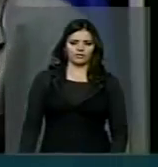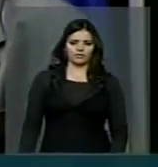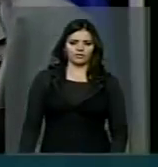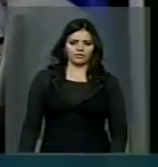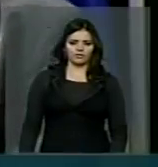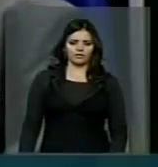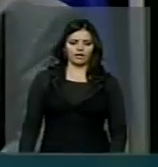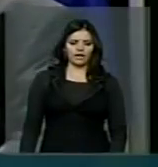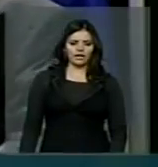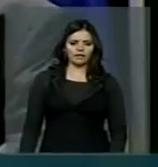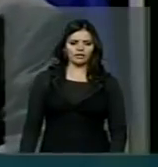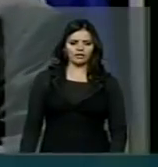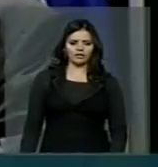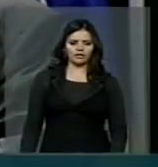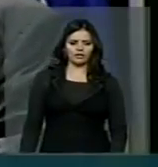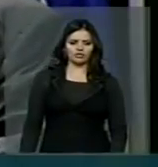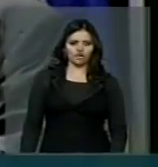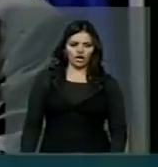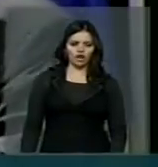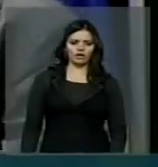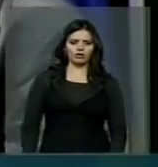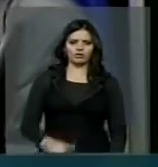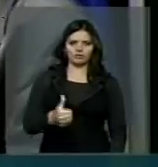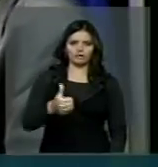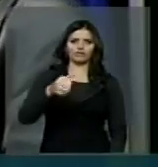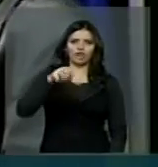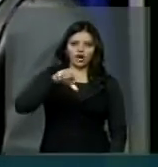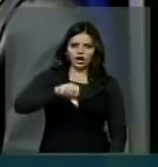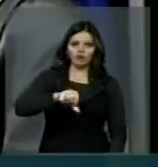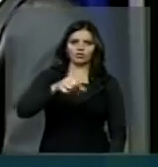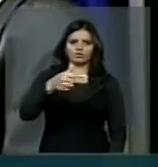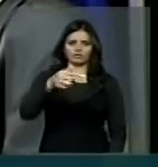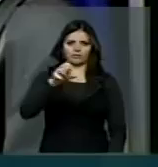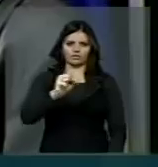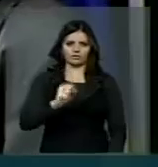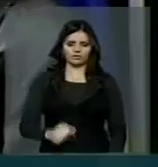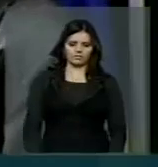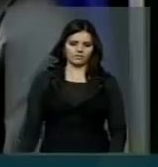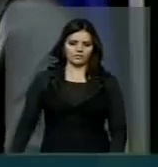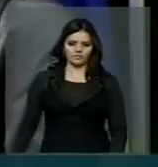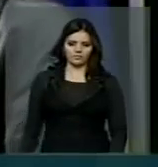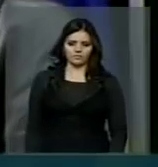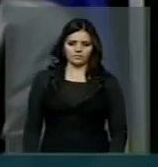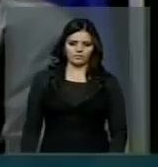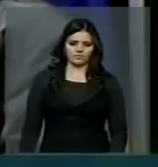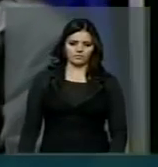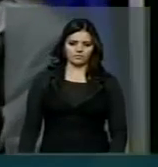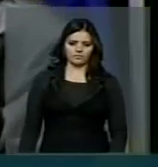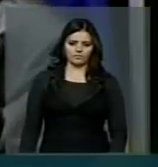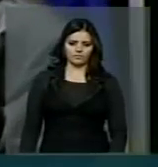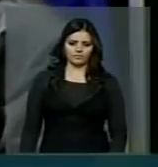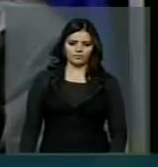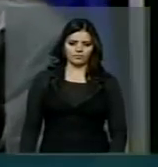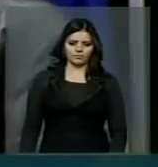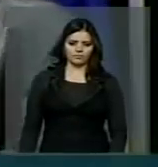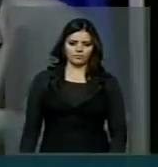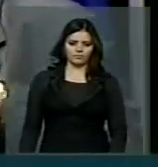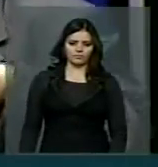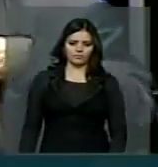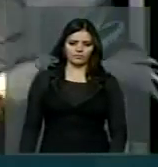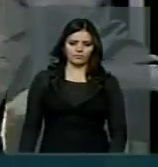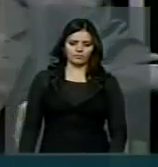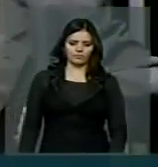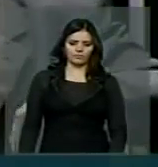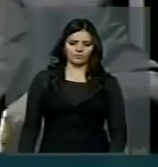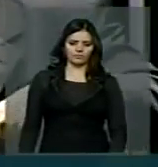em 1978. E, nesse momento, esse grupo de Pernambuco, liderado por Jarbas Vasconcelos,